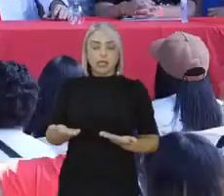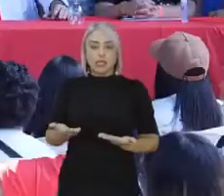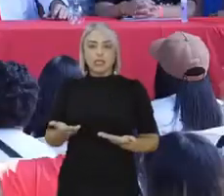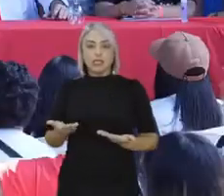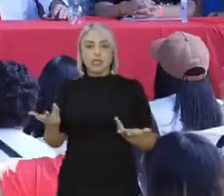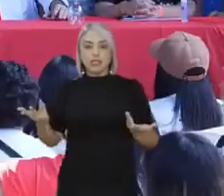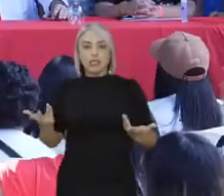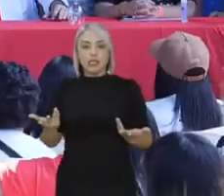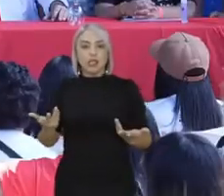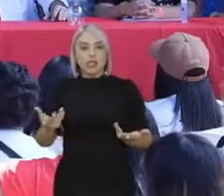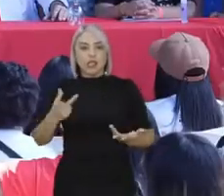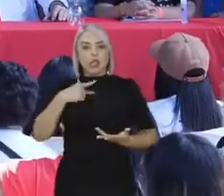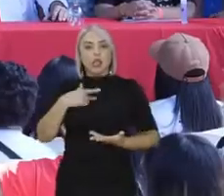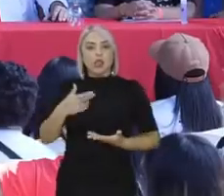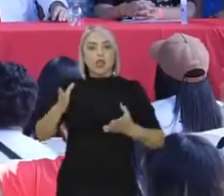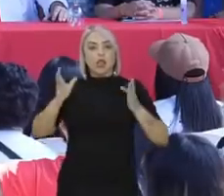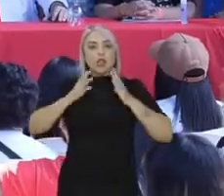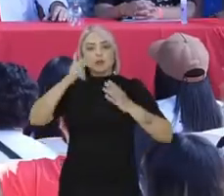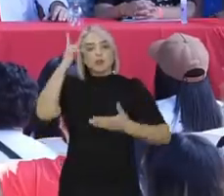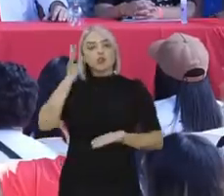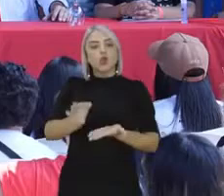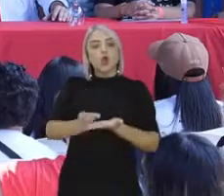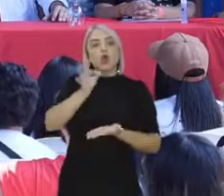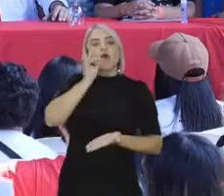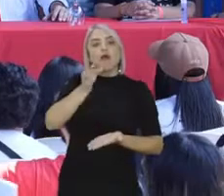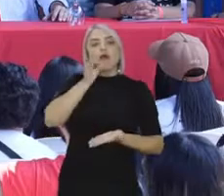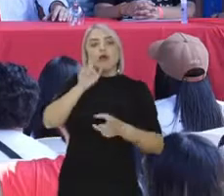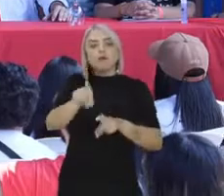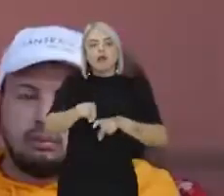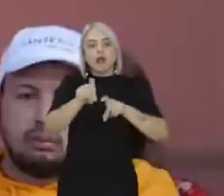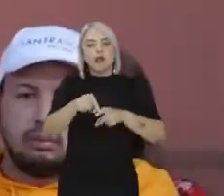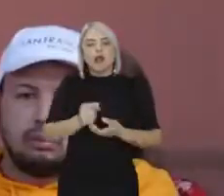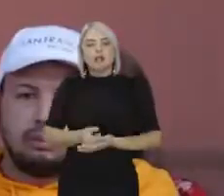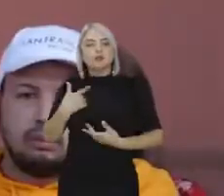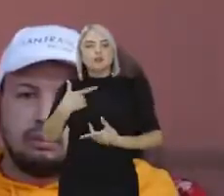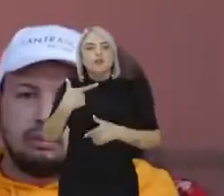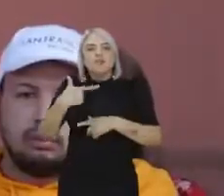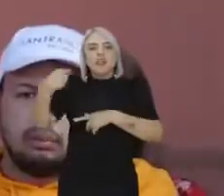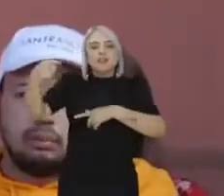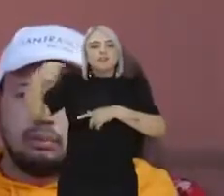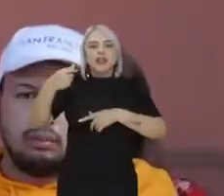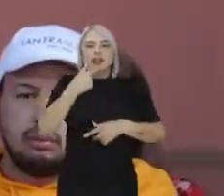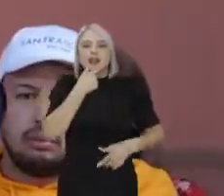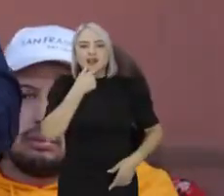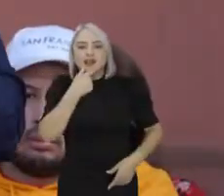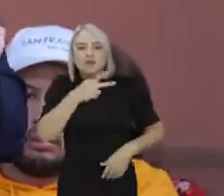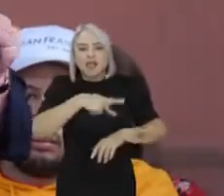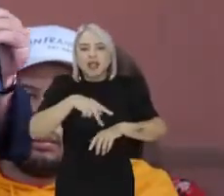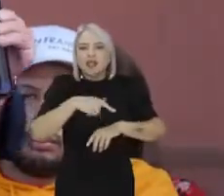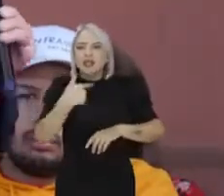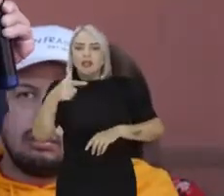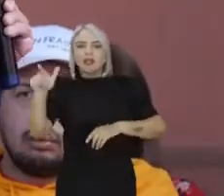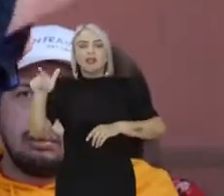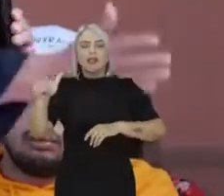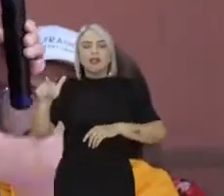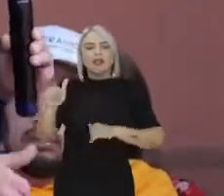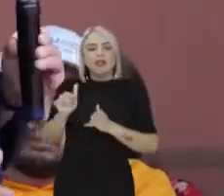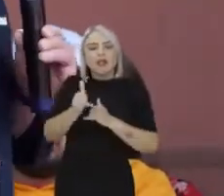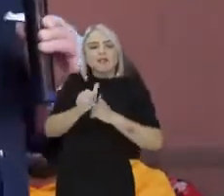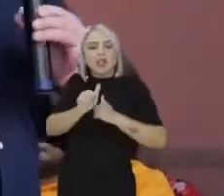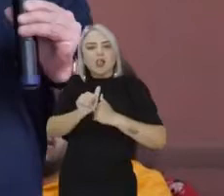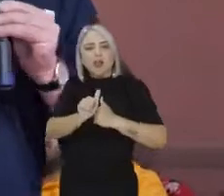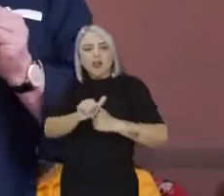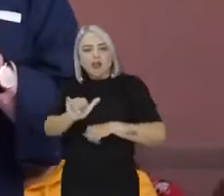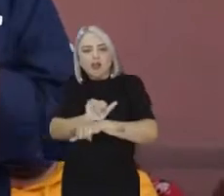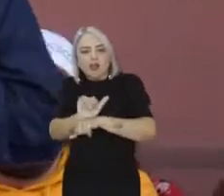cafezais. Essas pessoas podiam ir para Londres, essas pessoas podiam ir para Nova York, essas pessoas podiam ir para Paris,